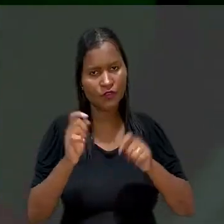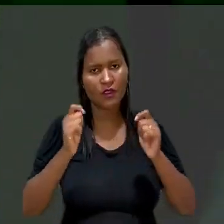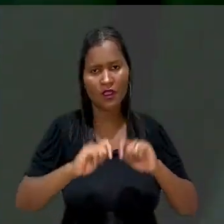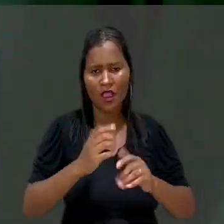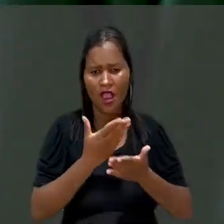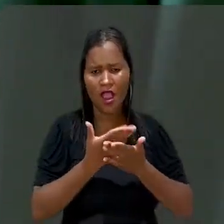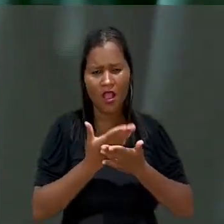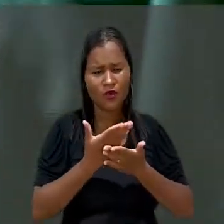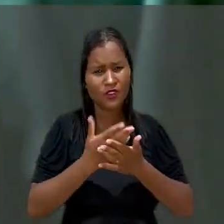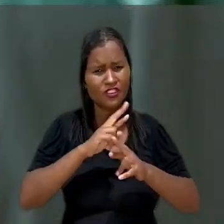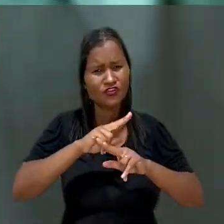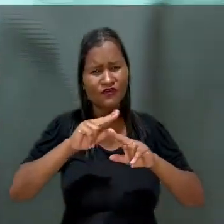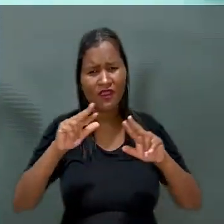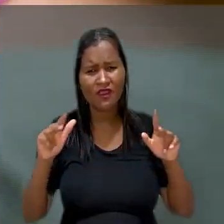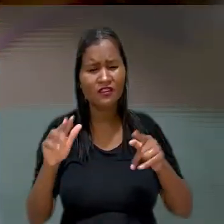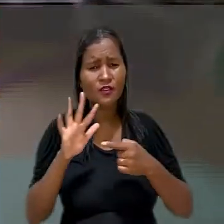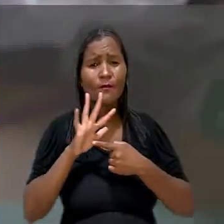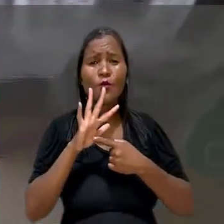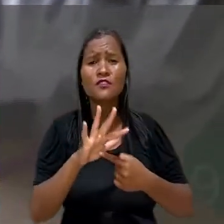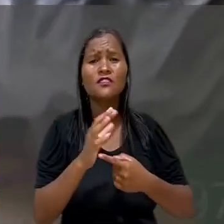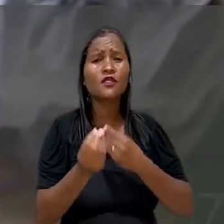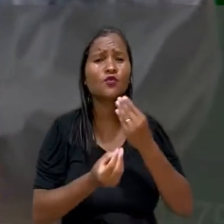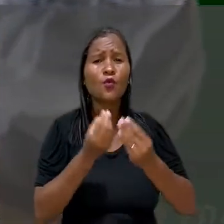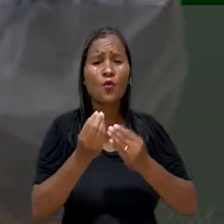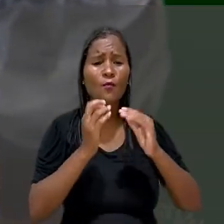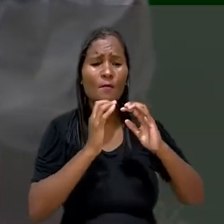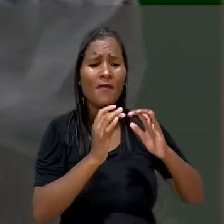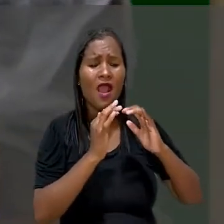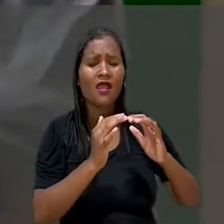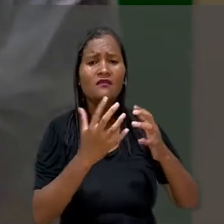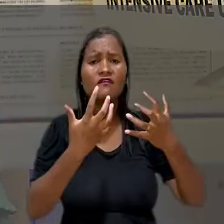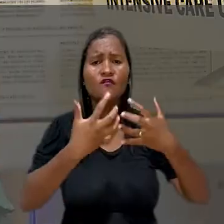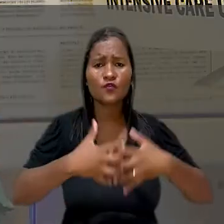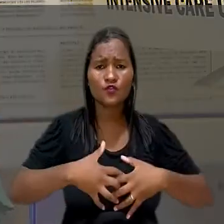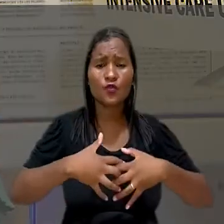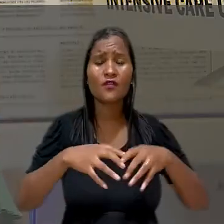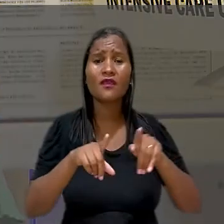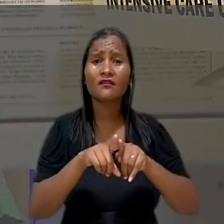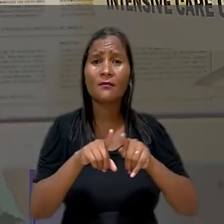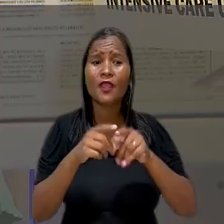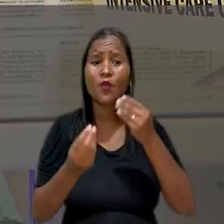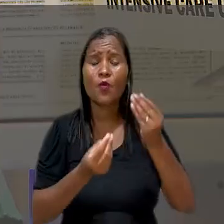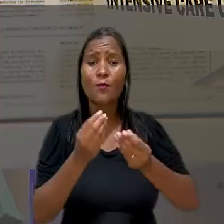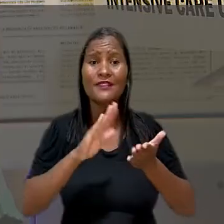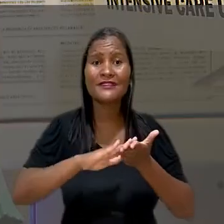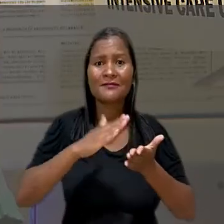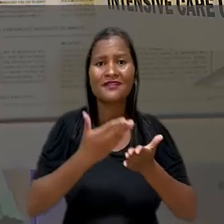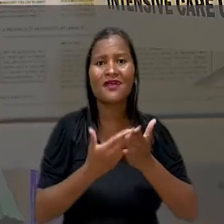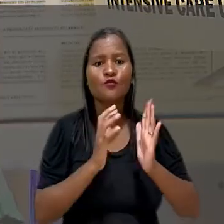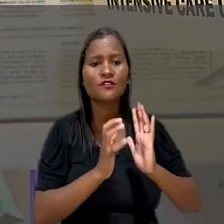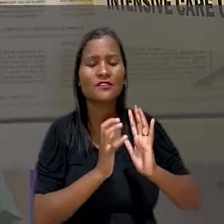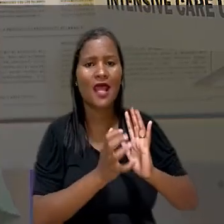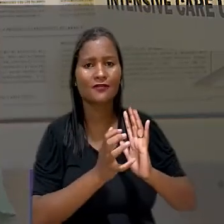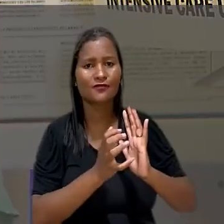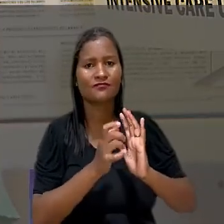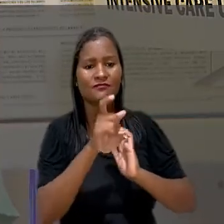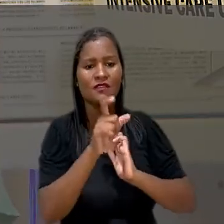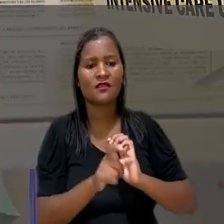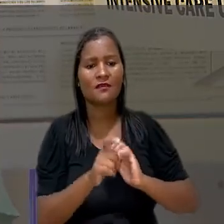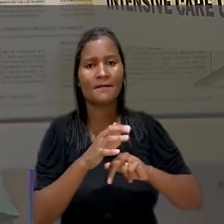várias aulas mostrando como é que o equipamento funciona e a interpretação dos dados desse paciente.